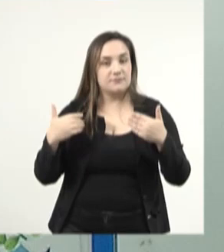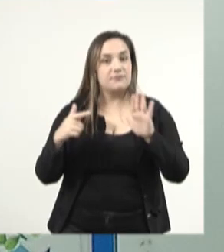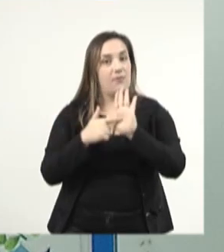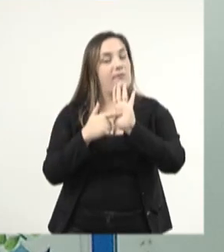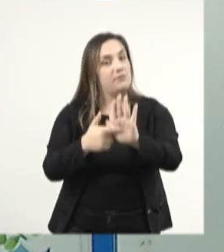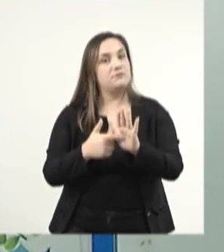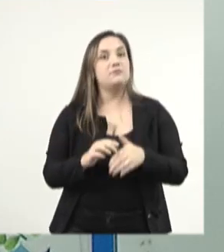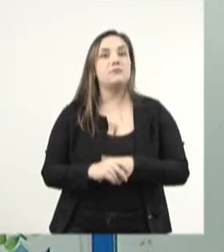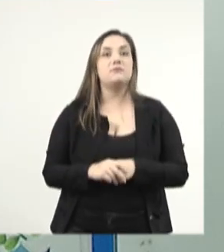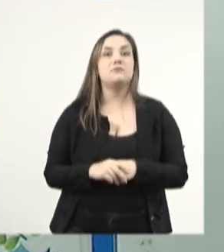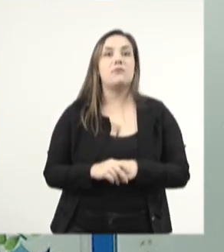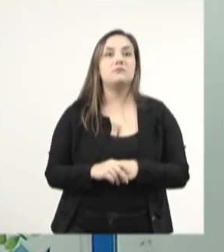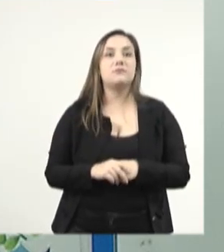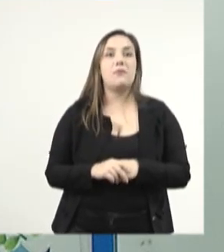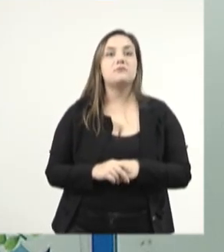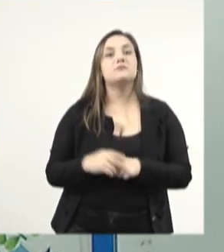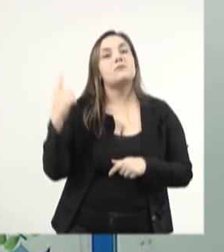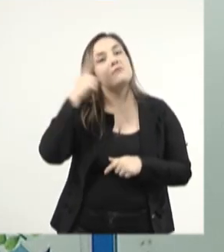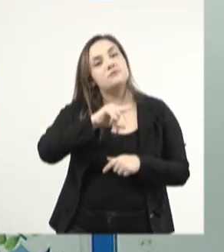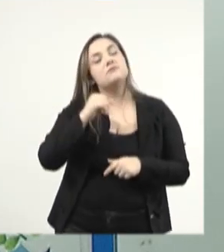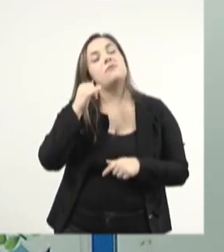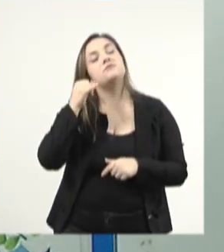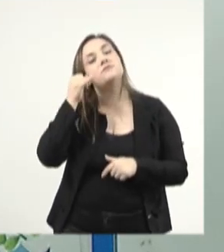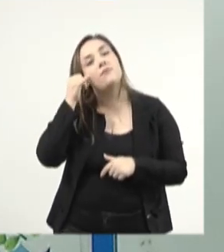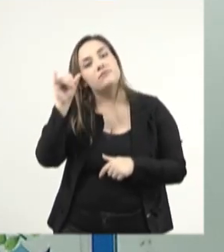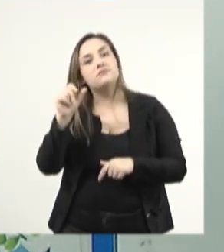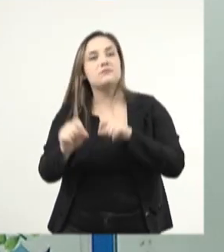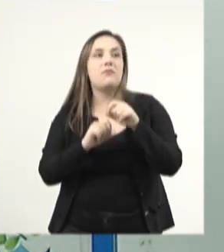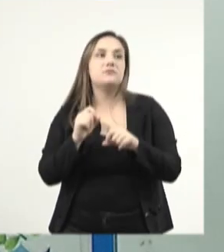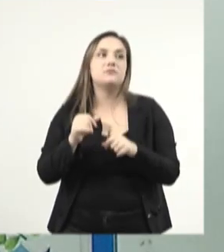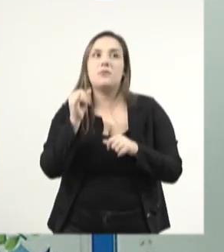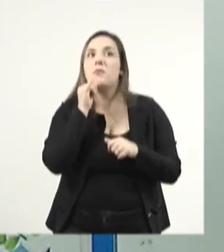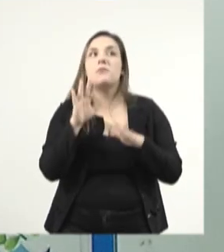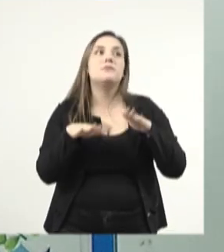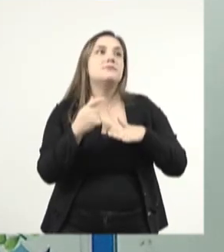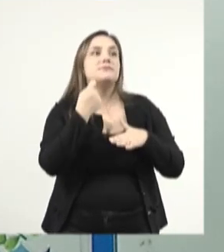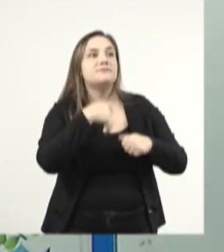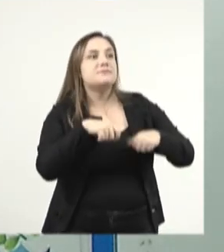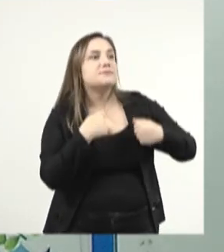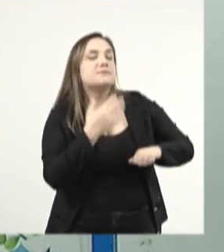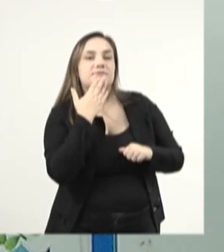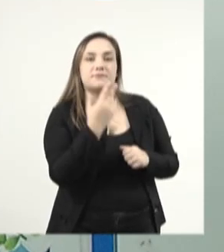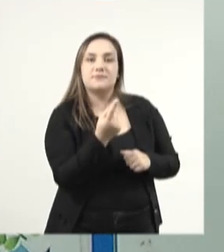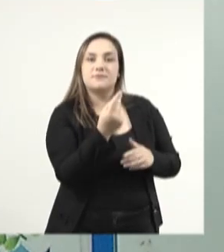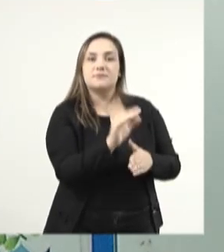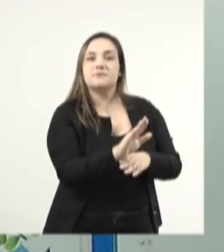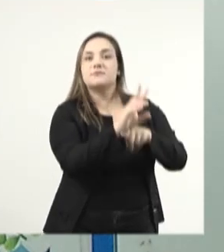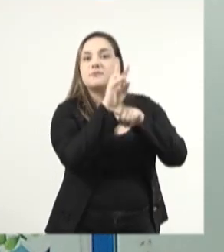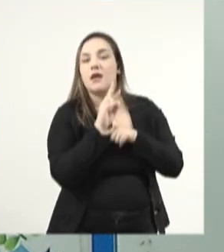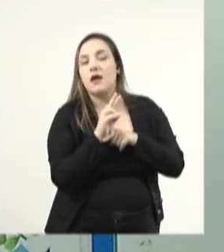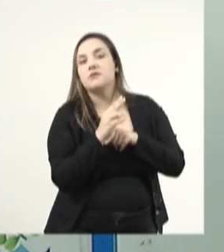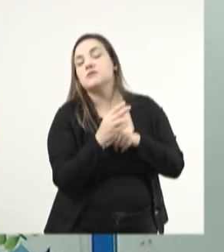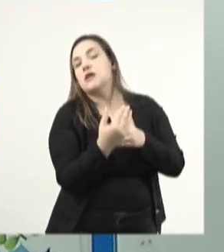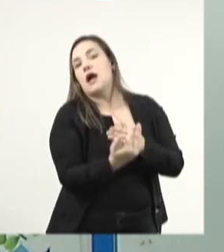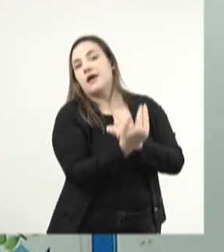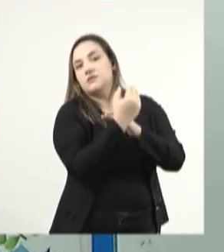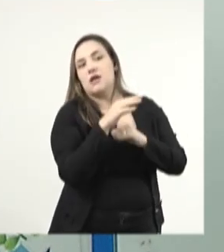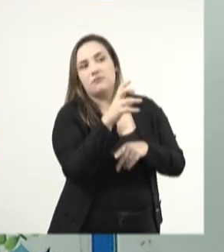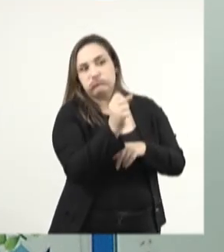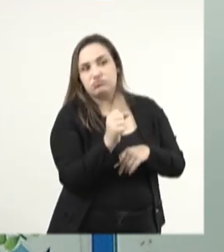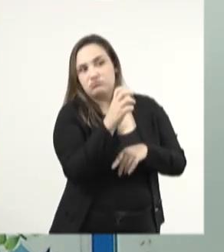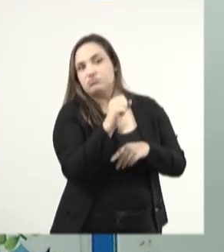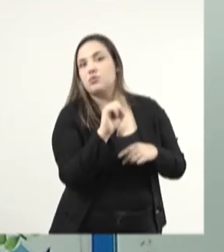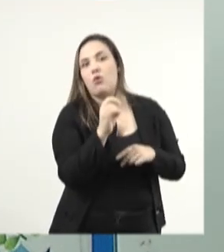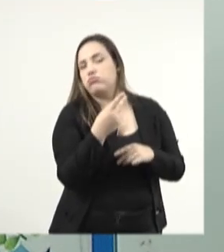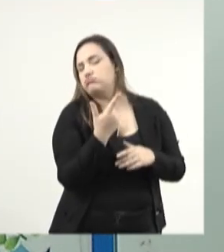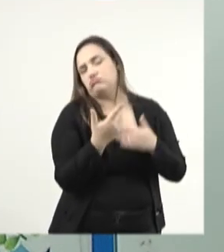TEA, porque elas eventualmente precisam correr atrás, obter benefícios que são garantidos em lei ao longo de